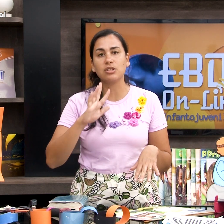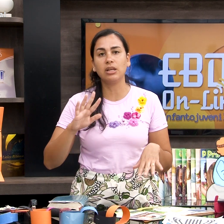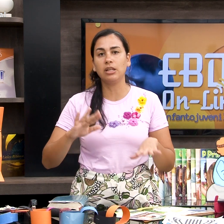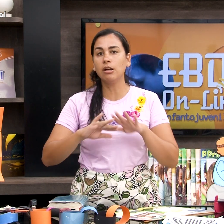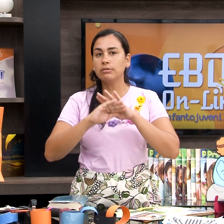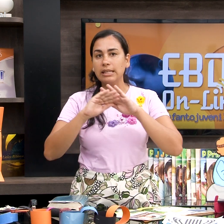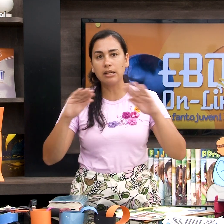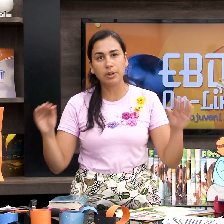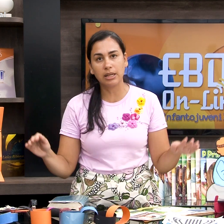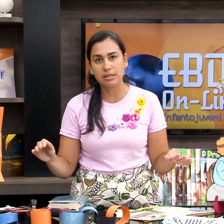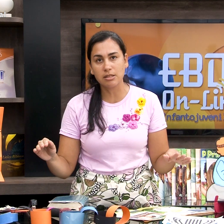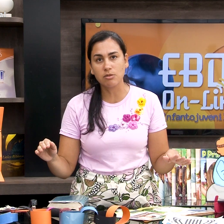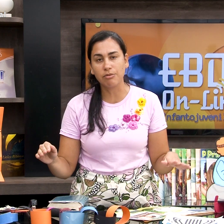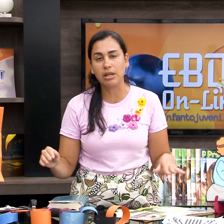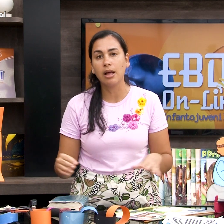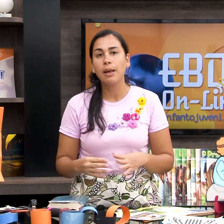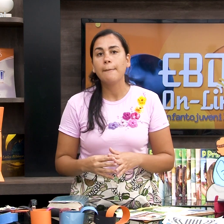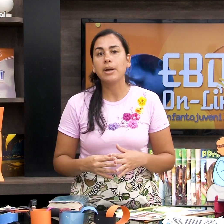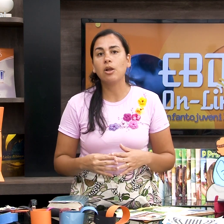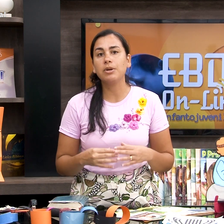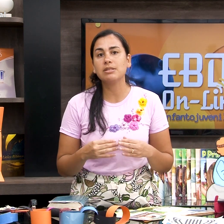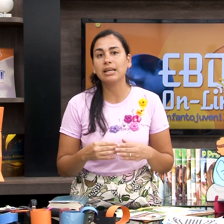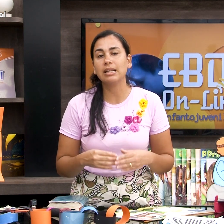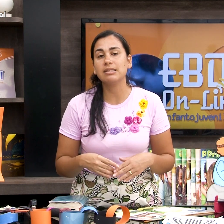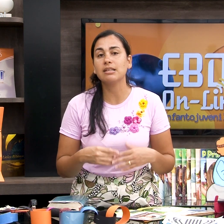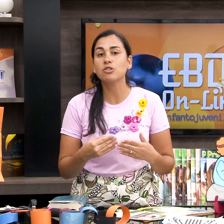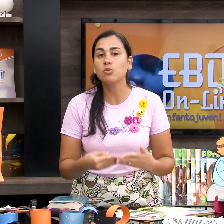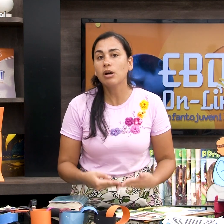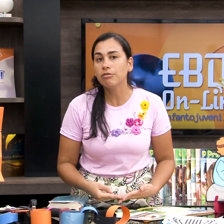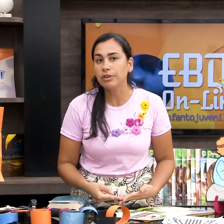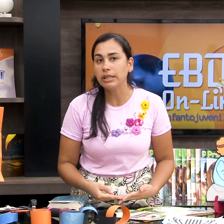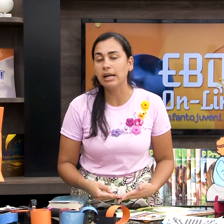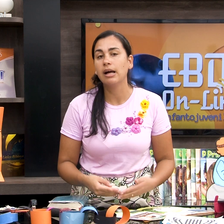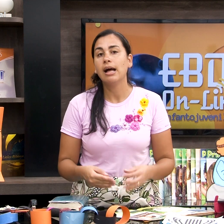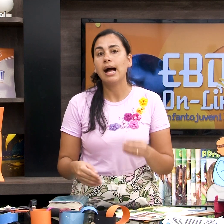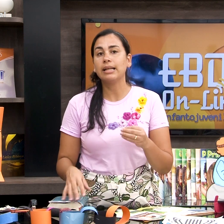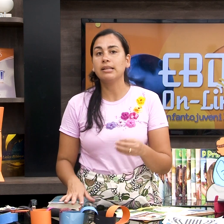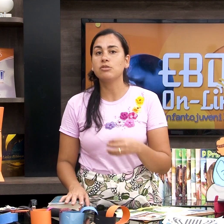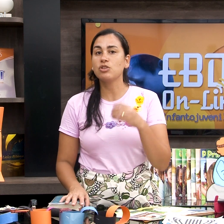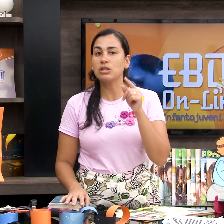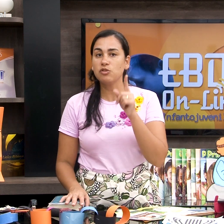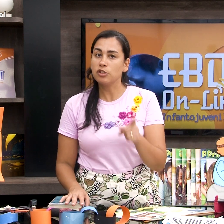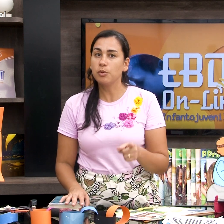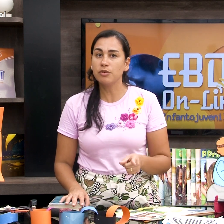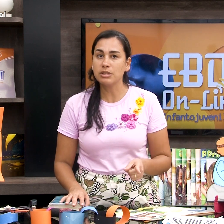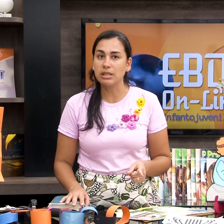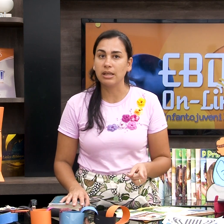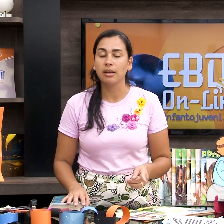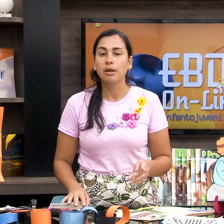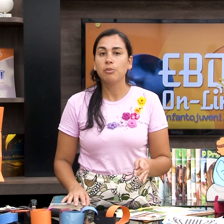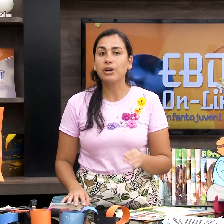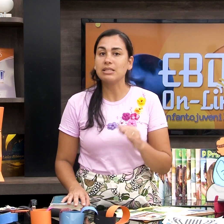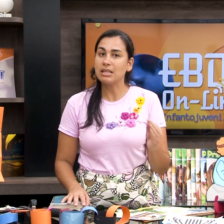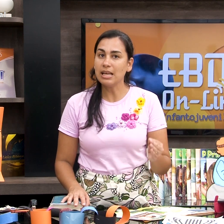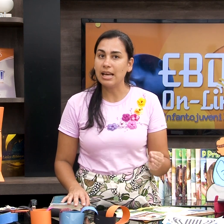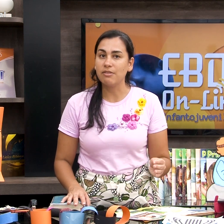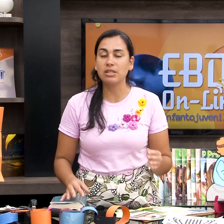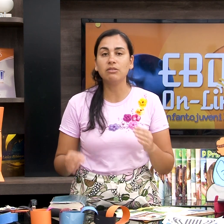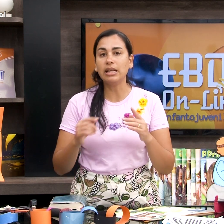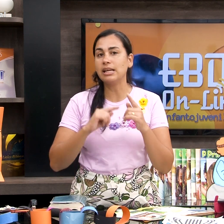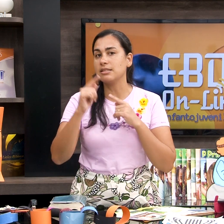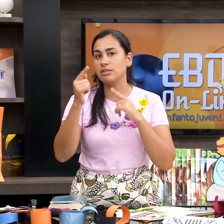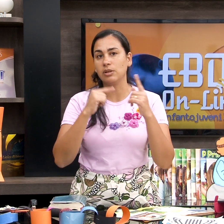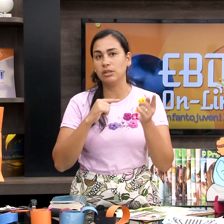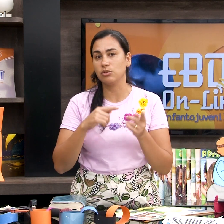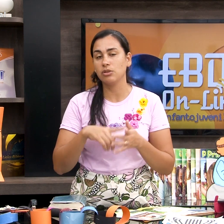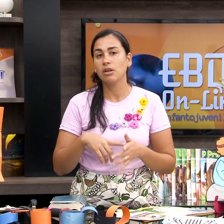você acha que não tem nada para agradecer na sua vida, pelo menos agradeça a sua vida. Agradeça o que Jesus fez por você. Porque sem Ele, você